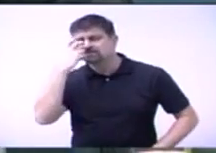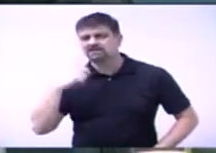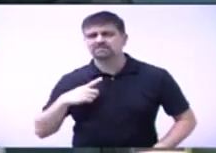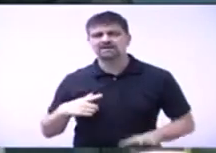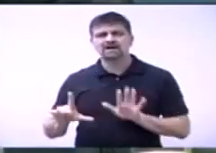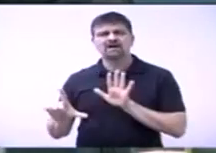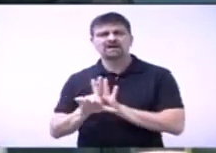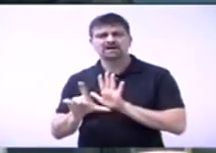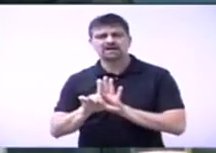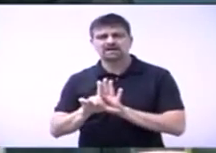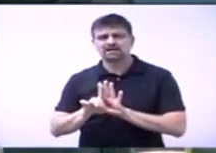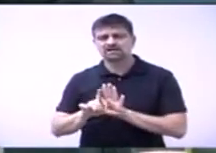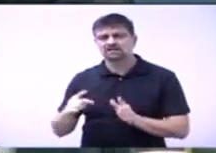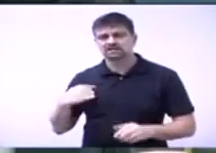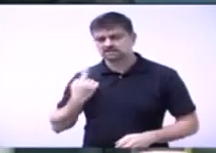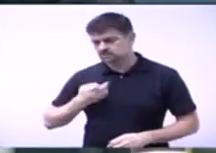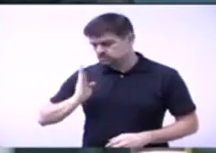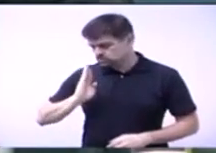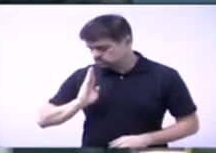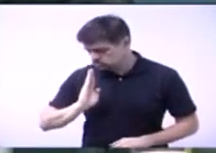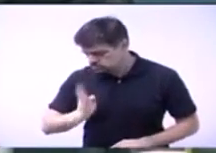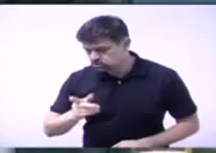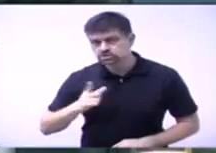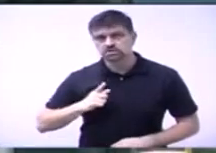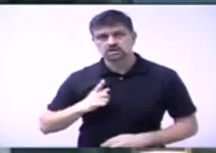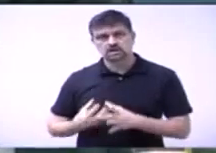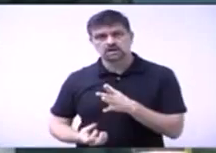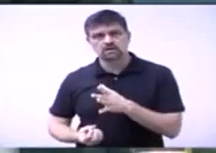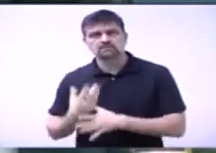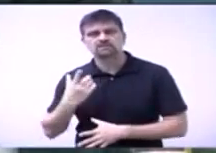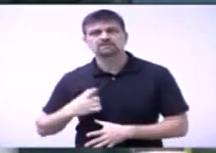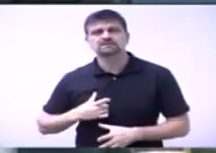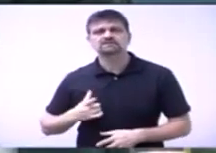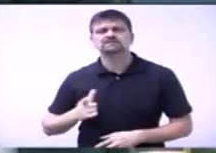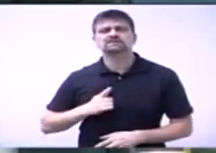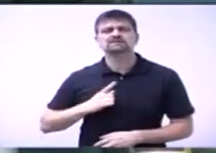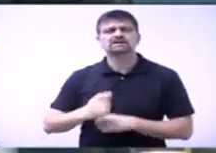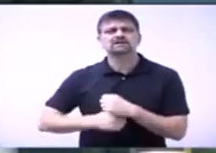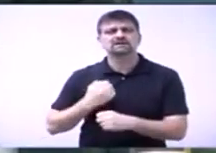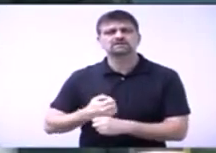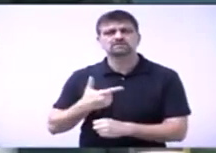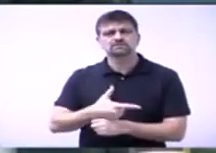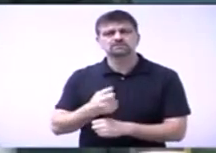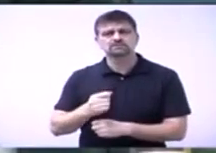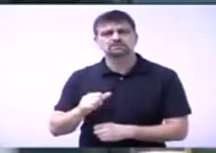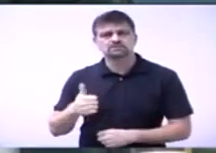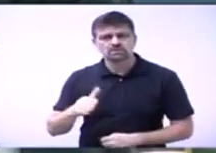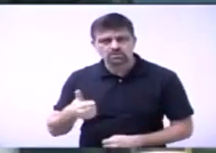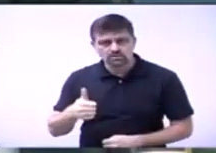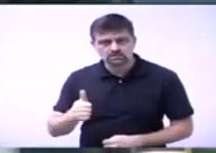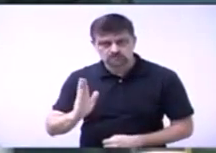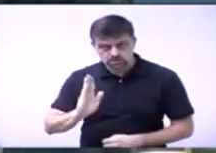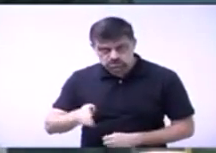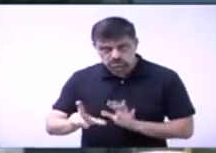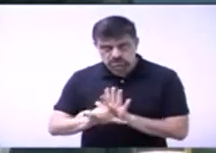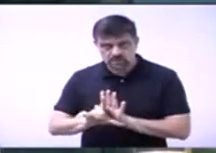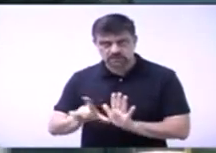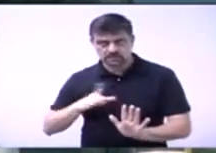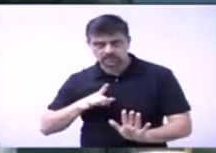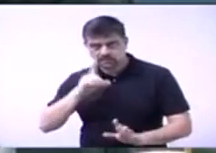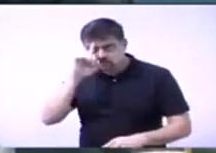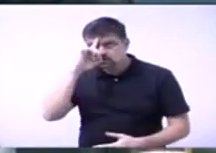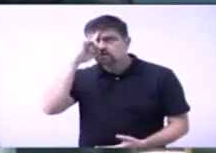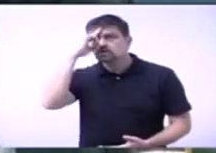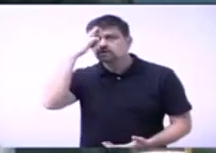senhor presidente, ela é da nossa autoria, ela já existe, se não me falha a memória, de 2011, né, Nô? 2011. A dúvida